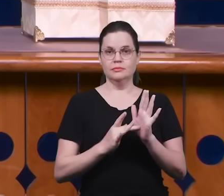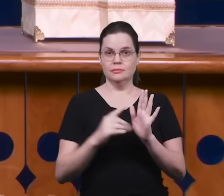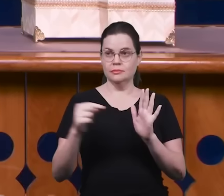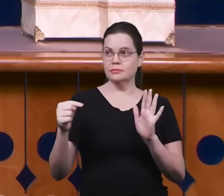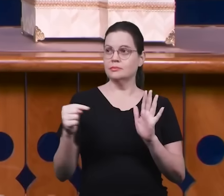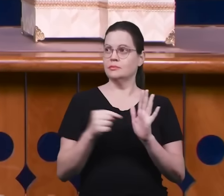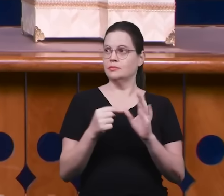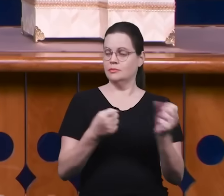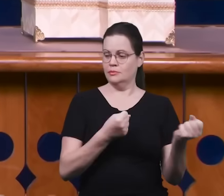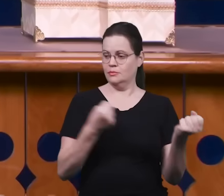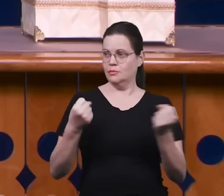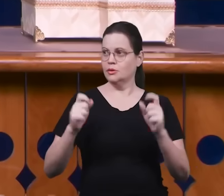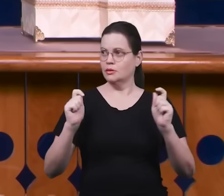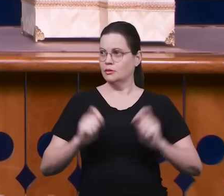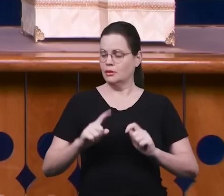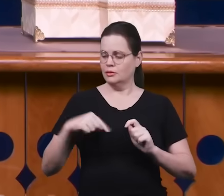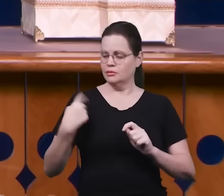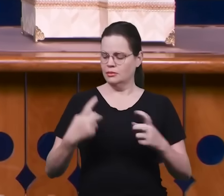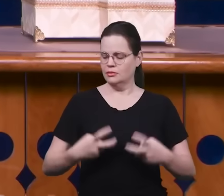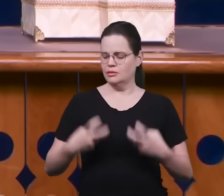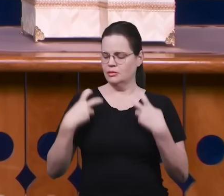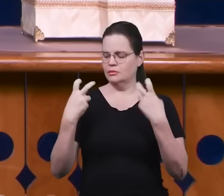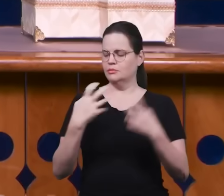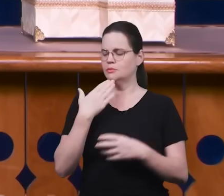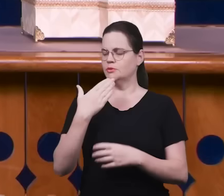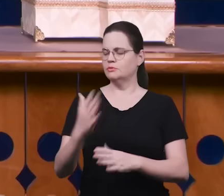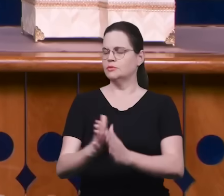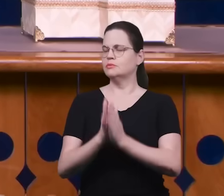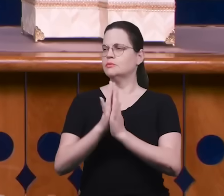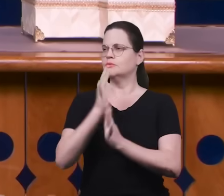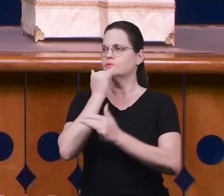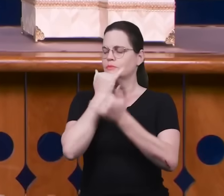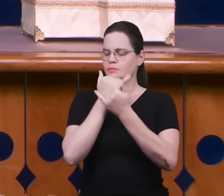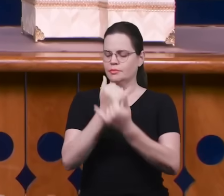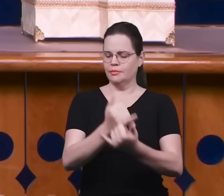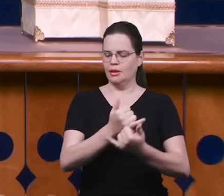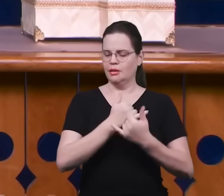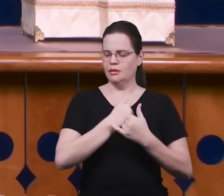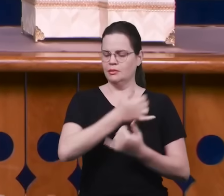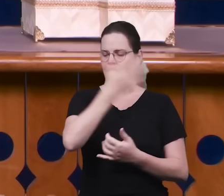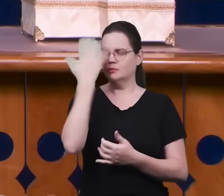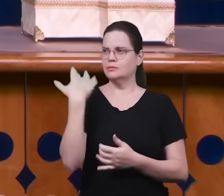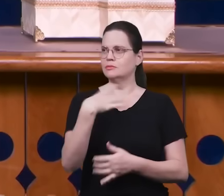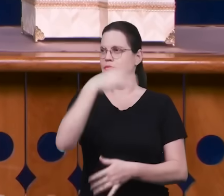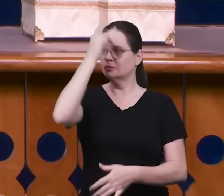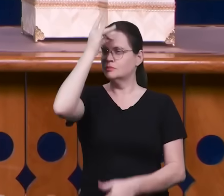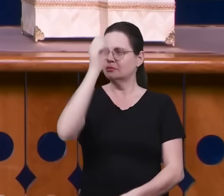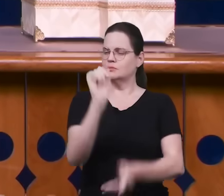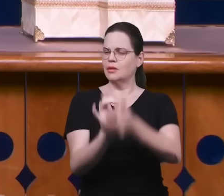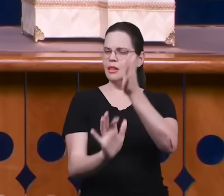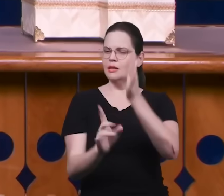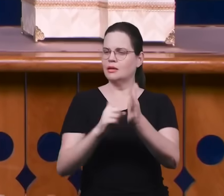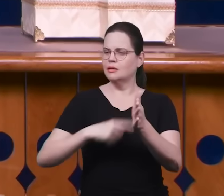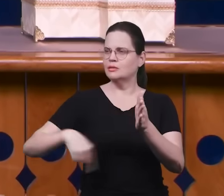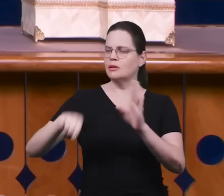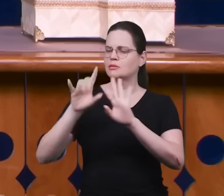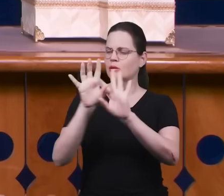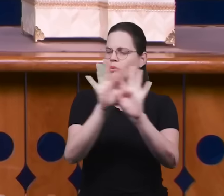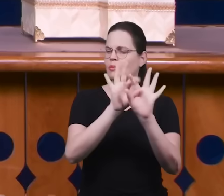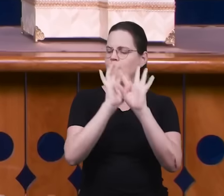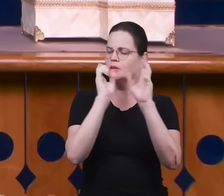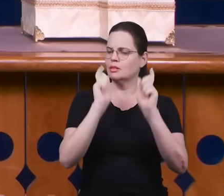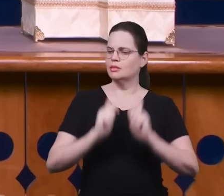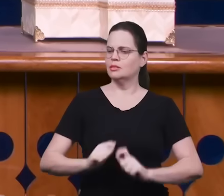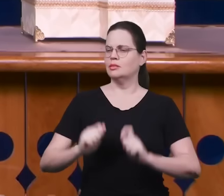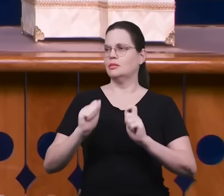Jesus, suplicamos o Teu perdão, o derramar do Teu Espírito para nos dar